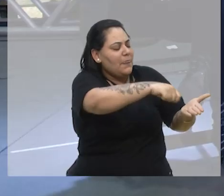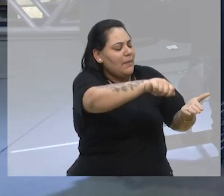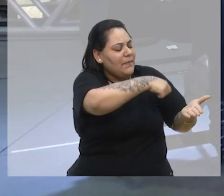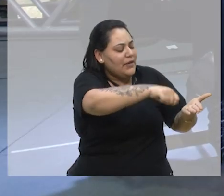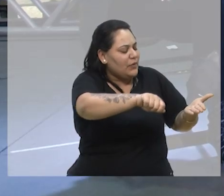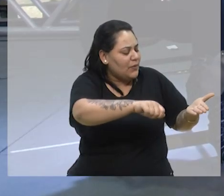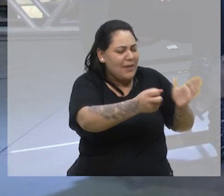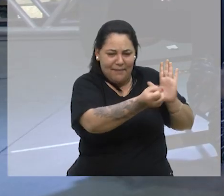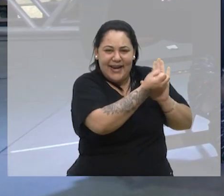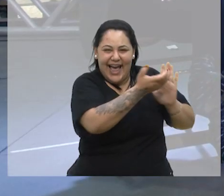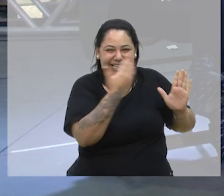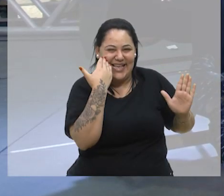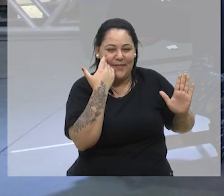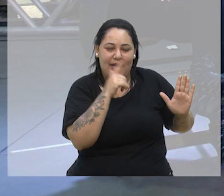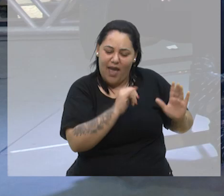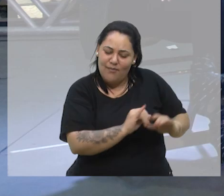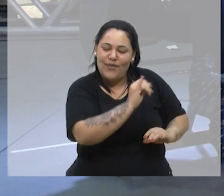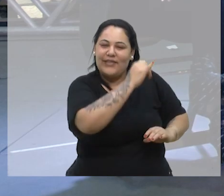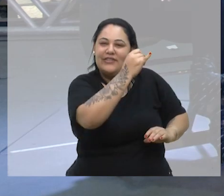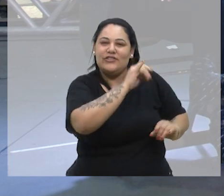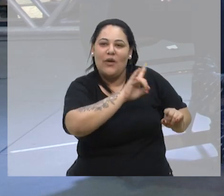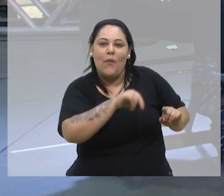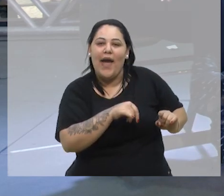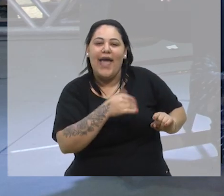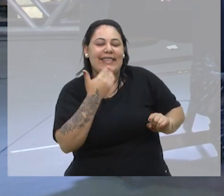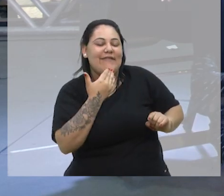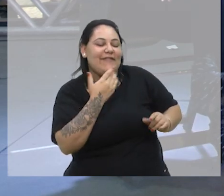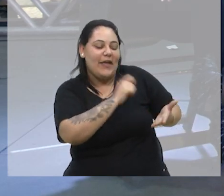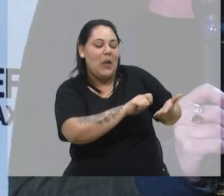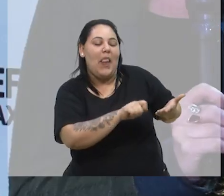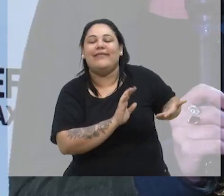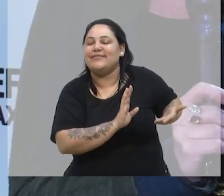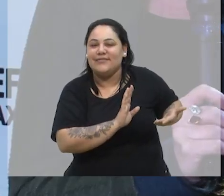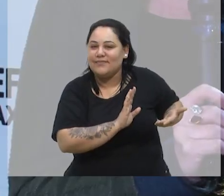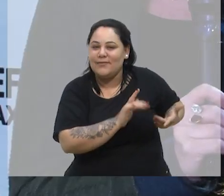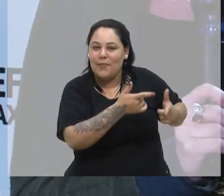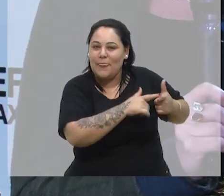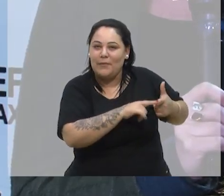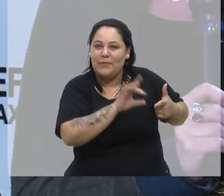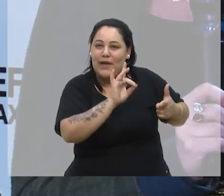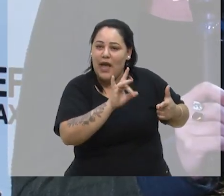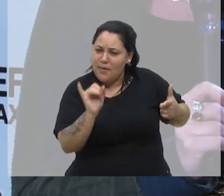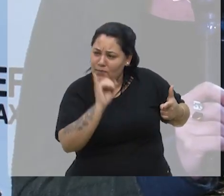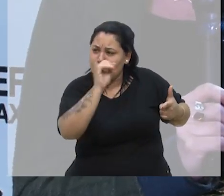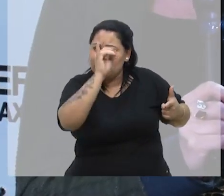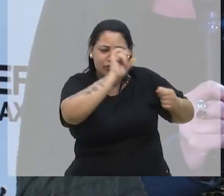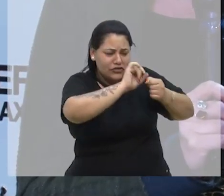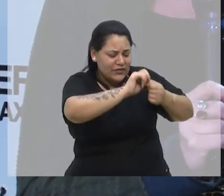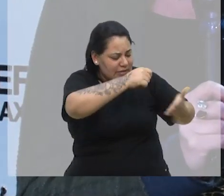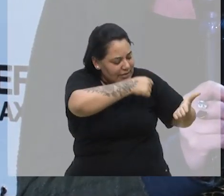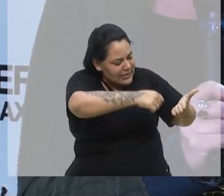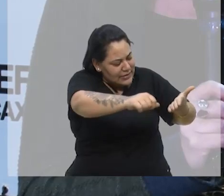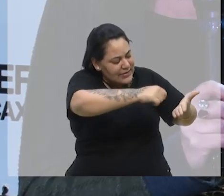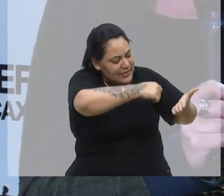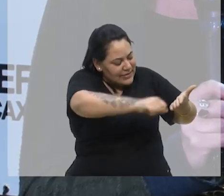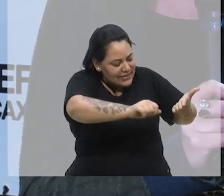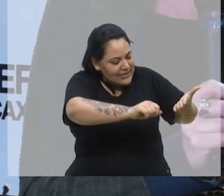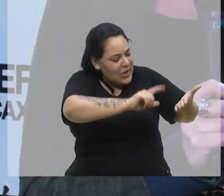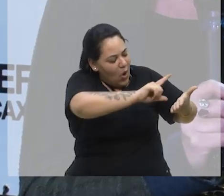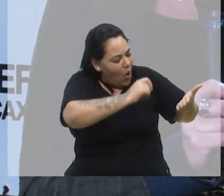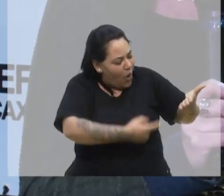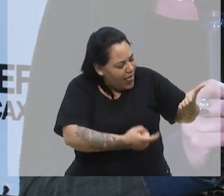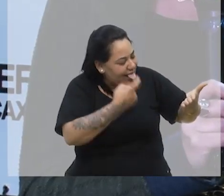Se você é um atleta ou deseja se tornar um em Caxias do Sul, precisa saber que existe uma semana especial para você, a Semana do